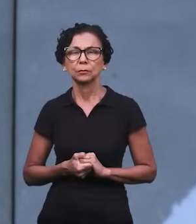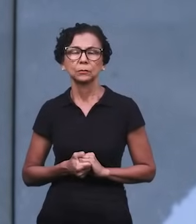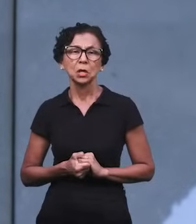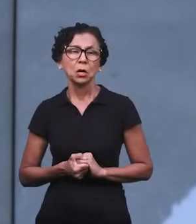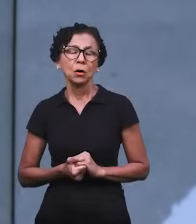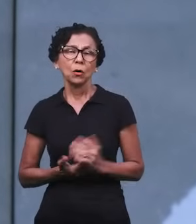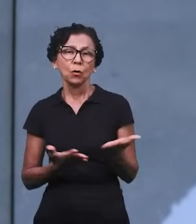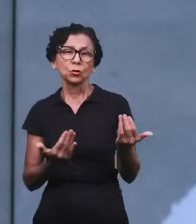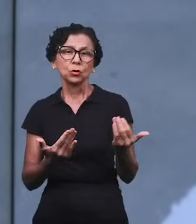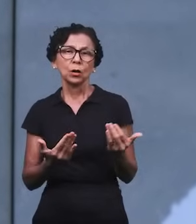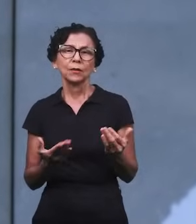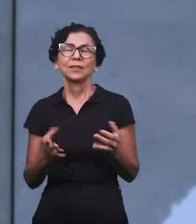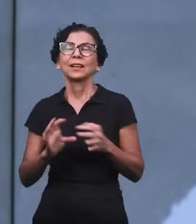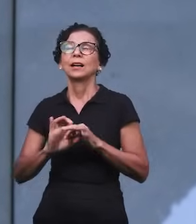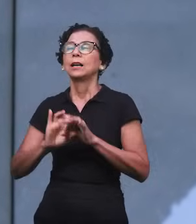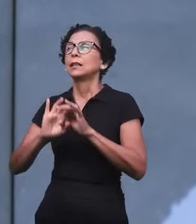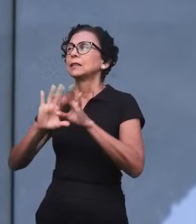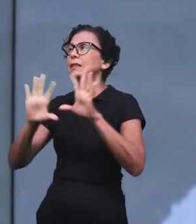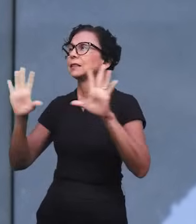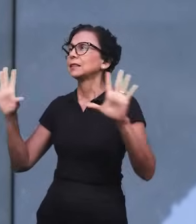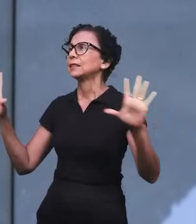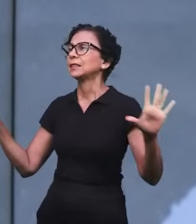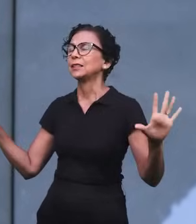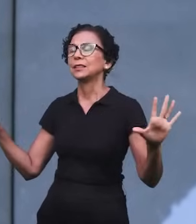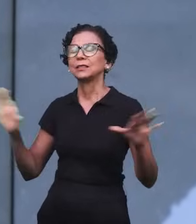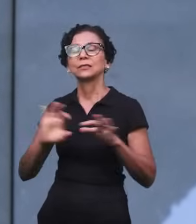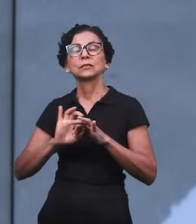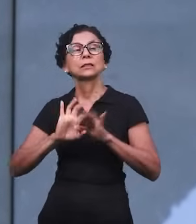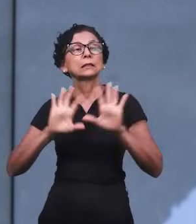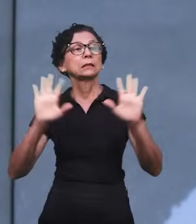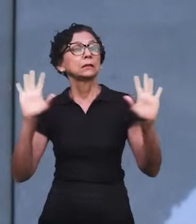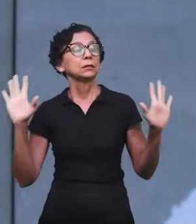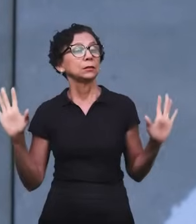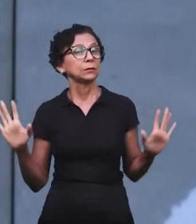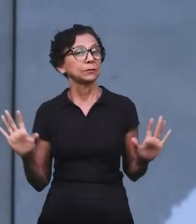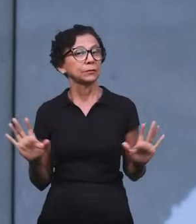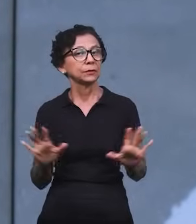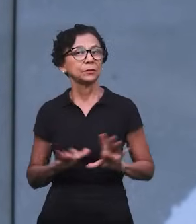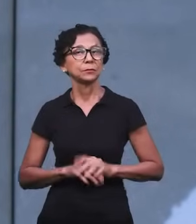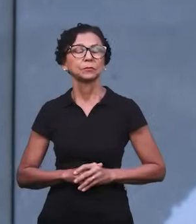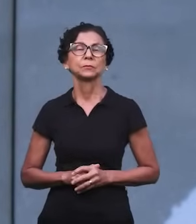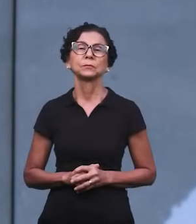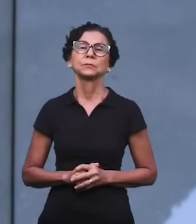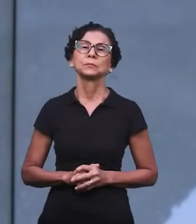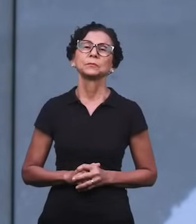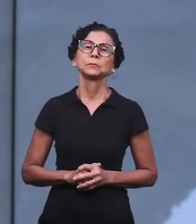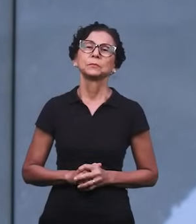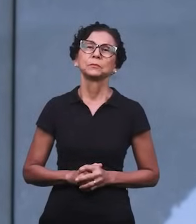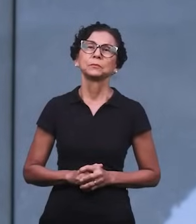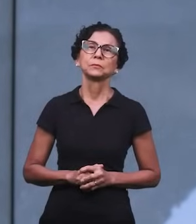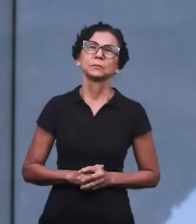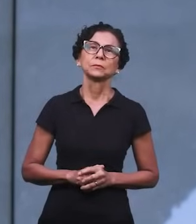livre. Porque há elementos de avaliação, há elementos de